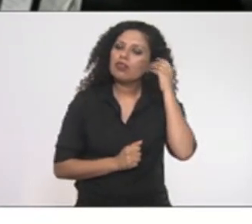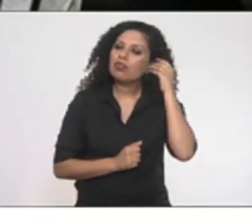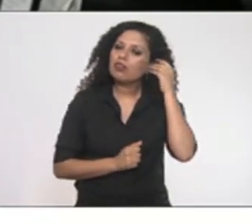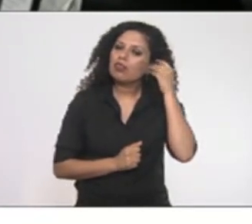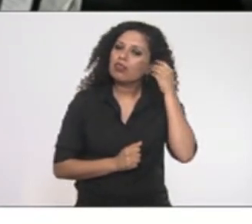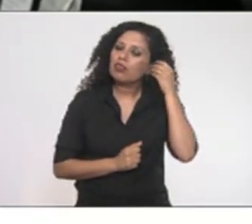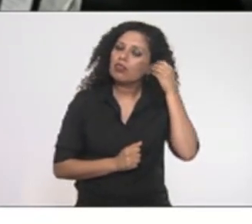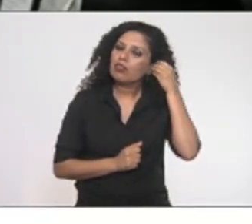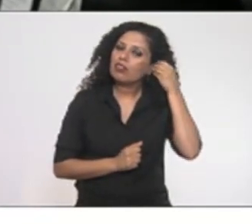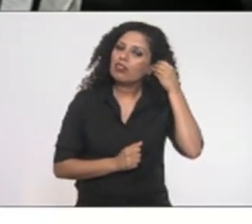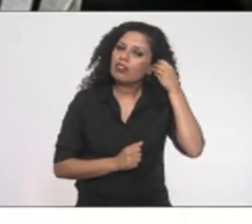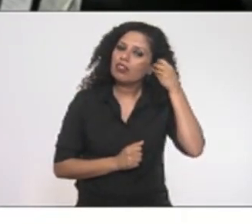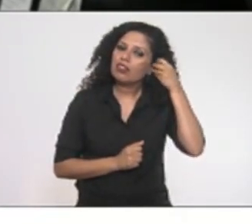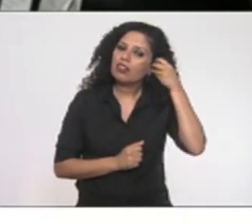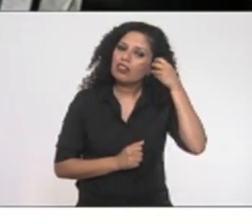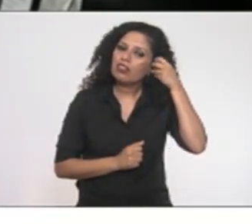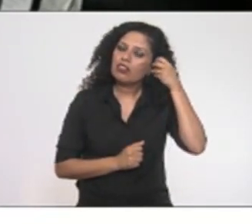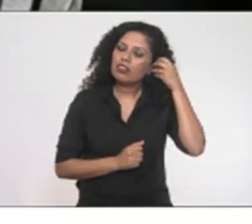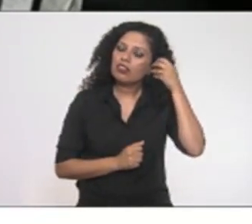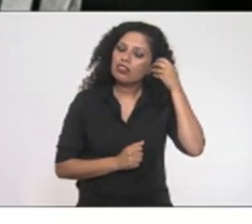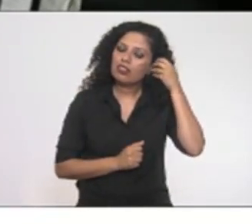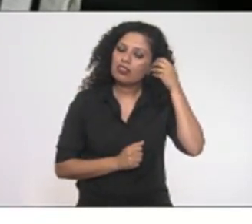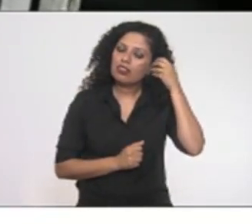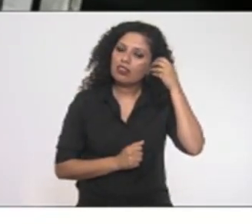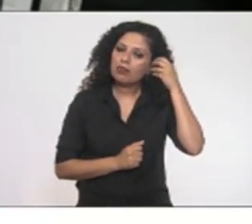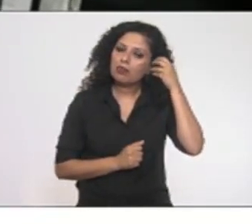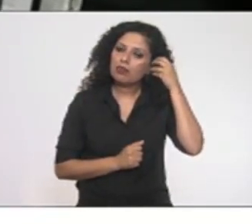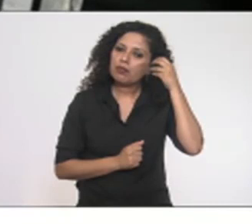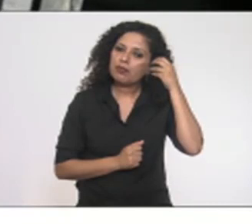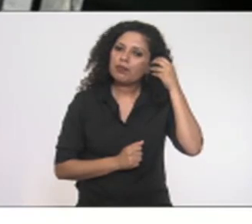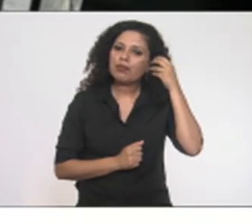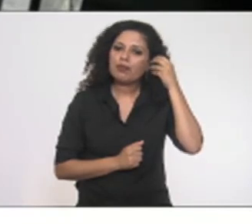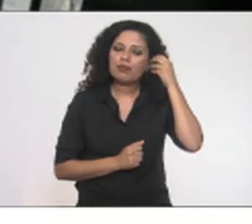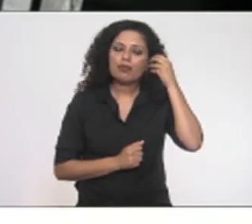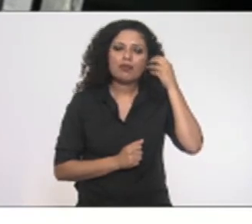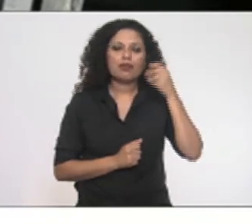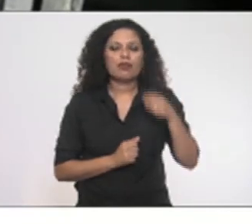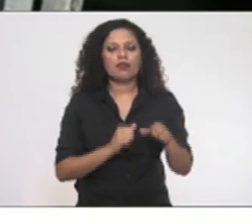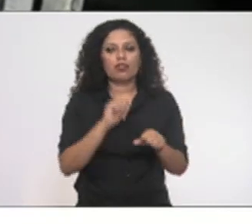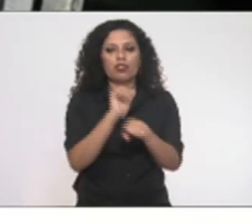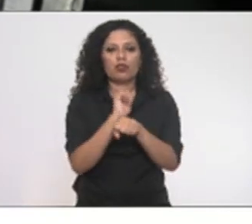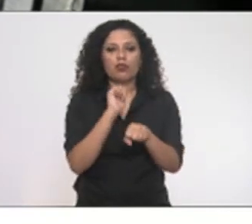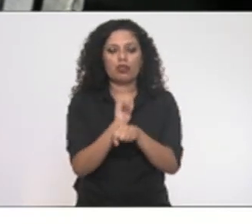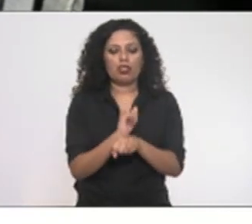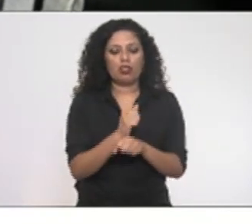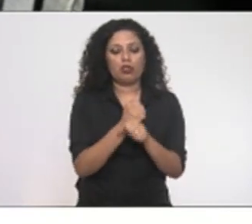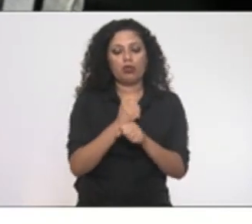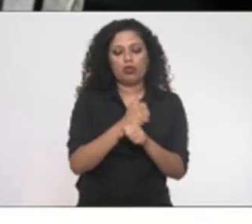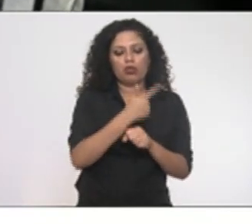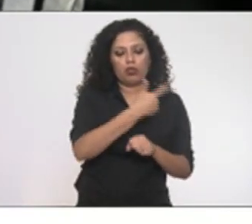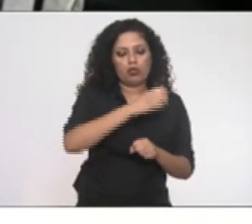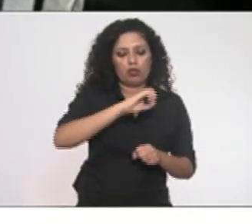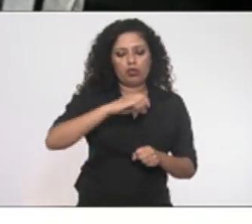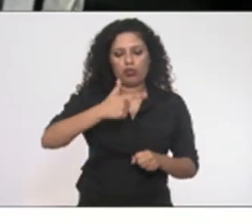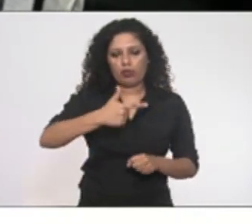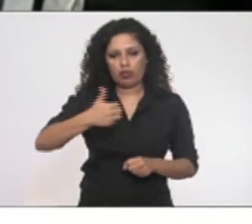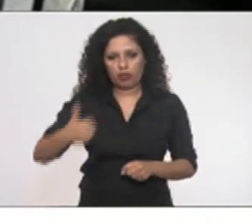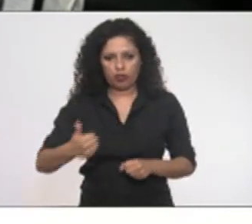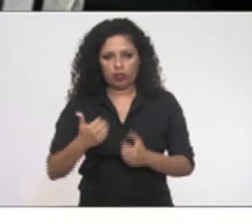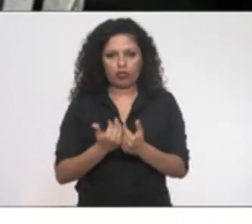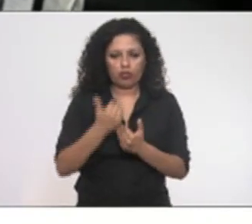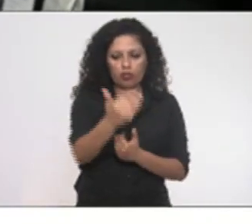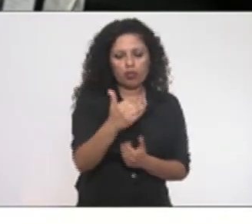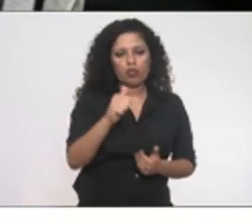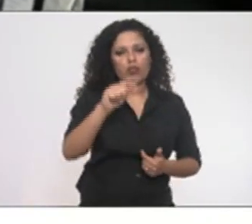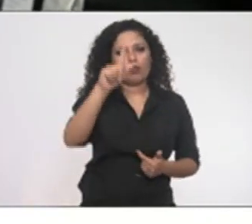tempo, eles já têm um plano aprovado junto a nós. A gente espera que em 2021 esse gás comece a chegar, segundo o